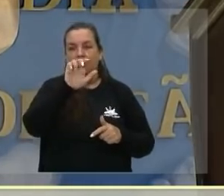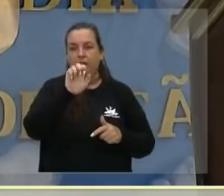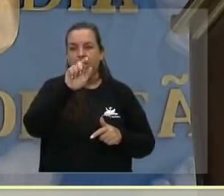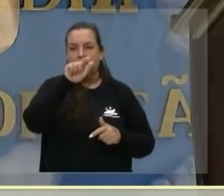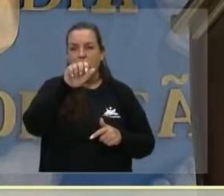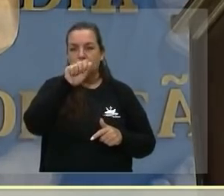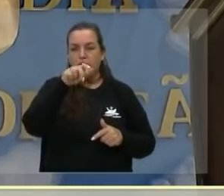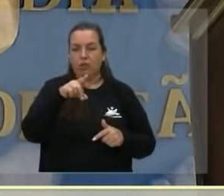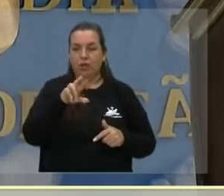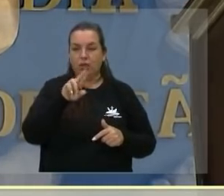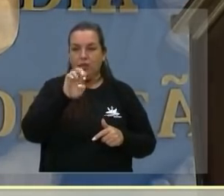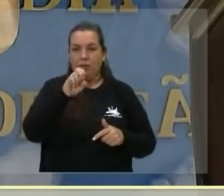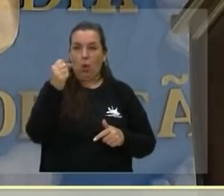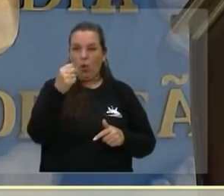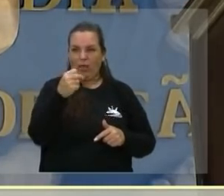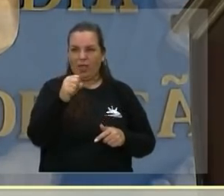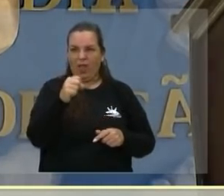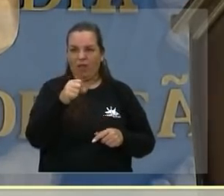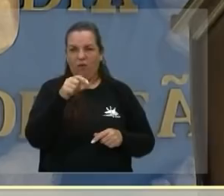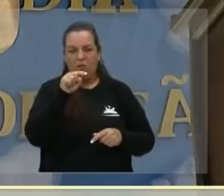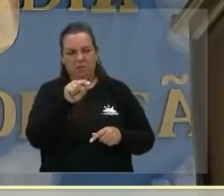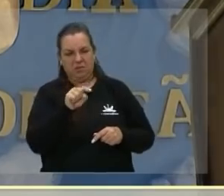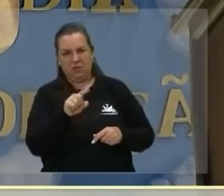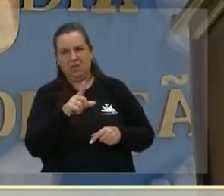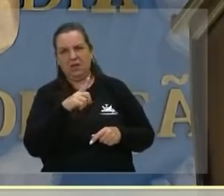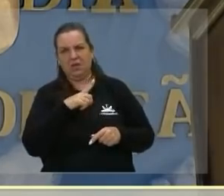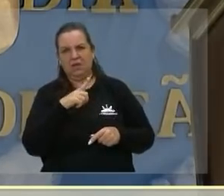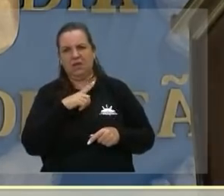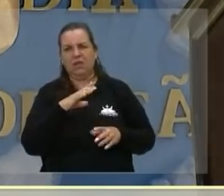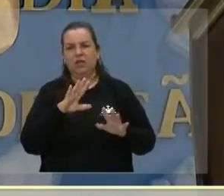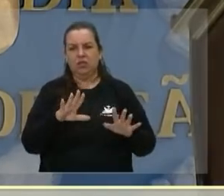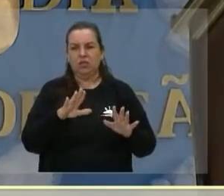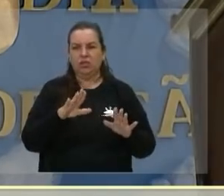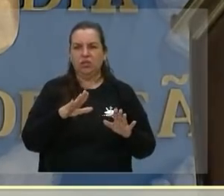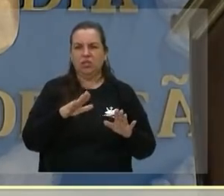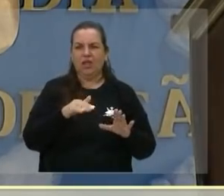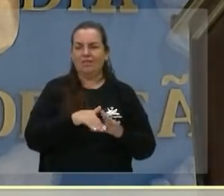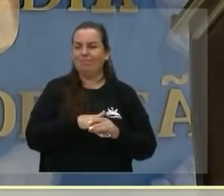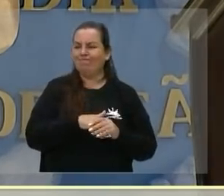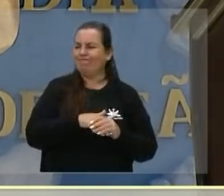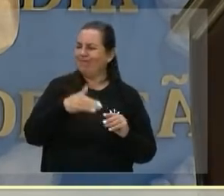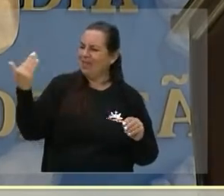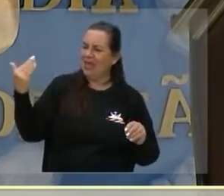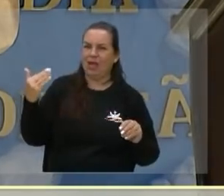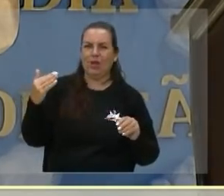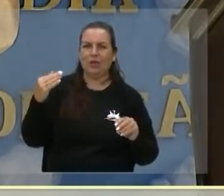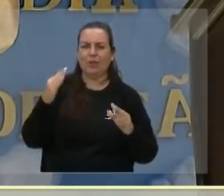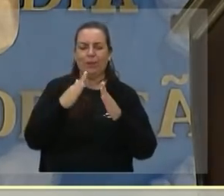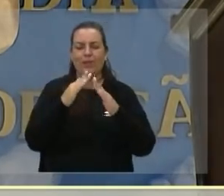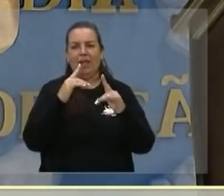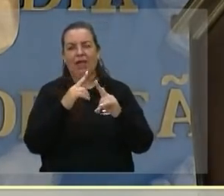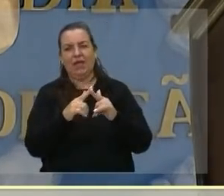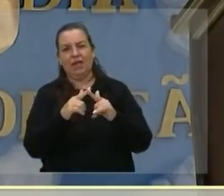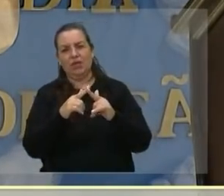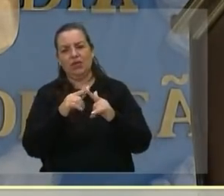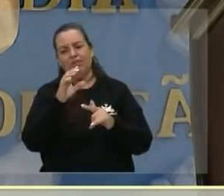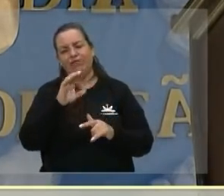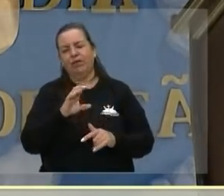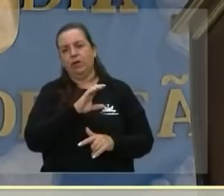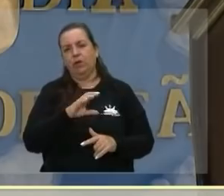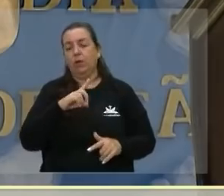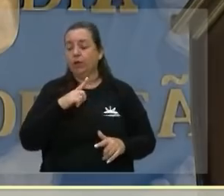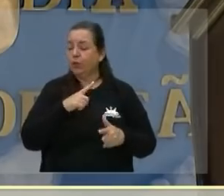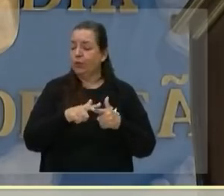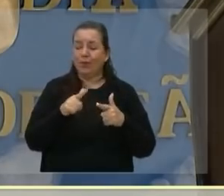oitavo é uma saindo da igreja católica ela passava o problema